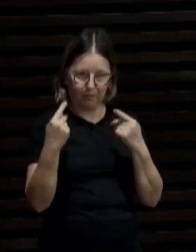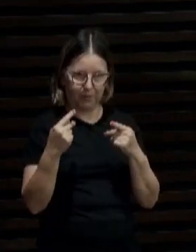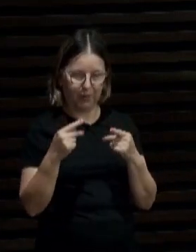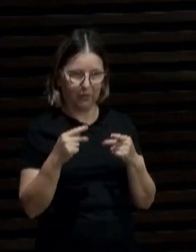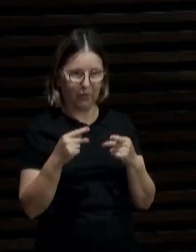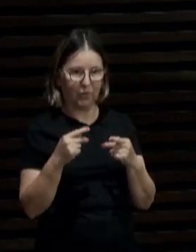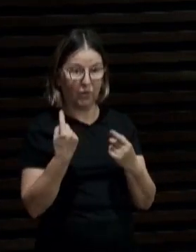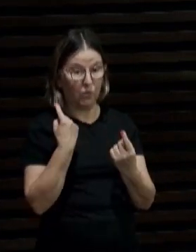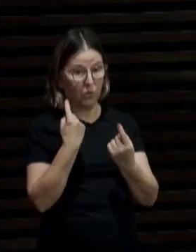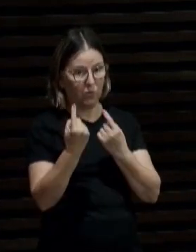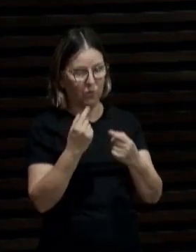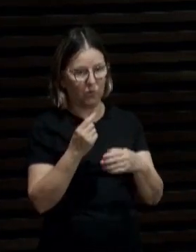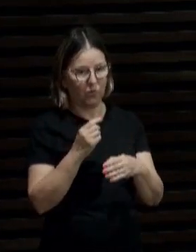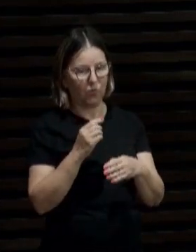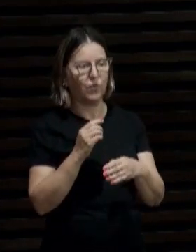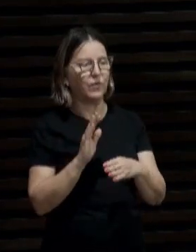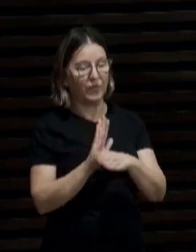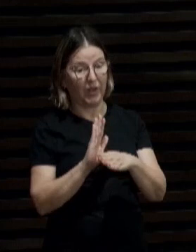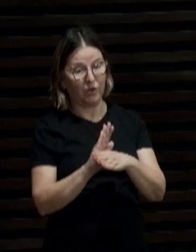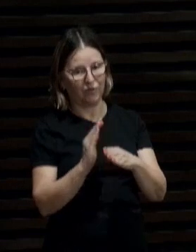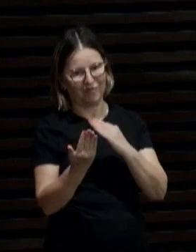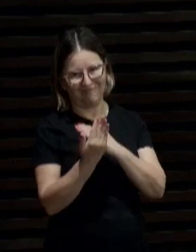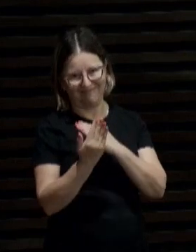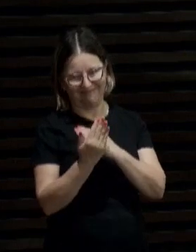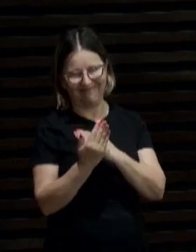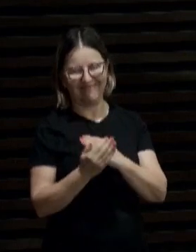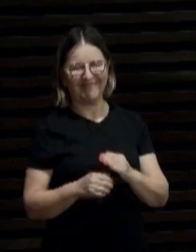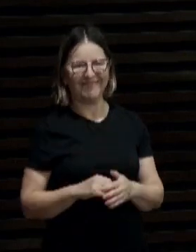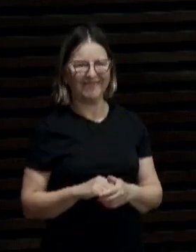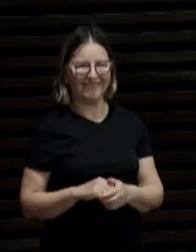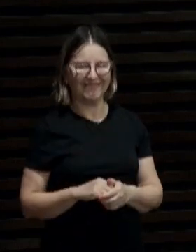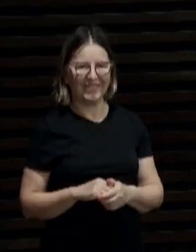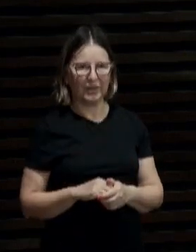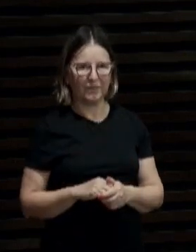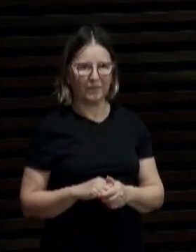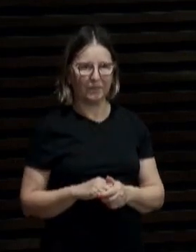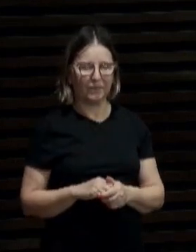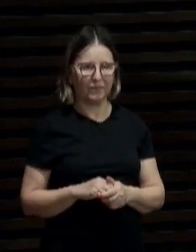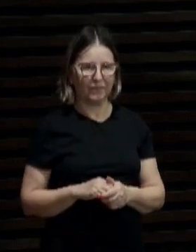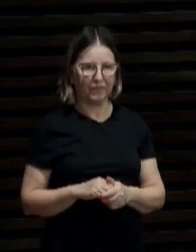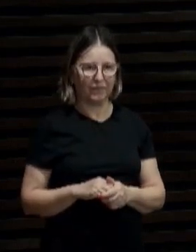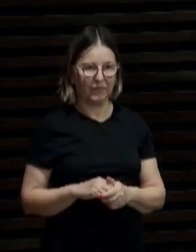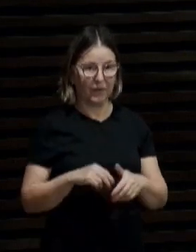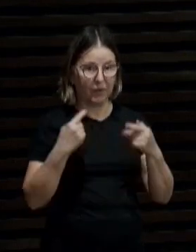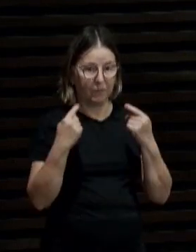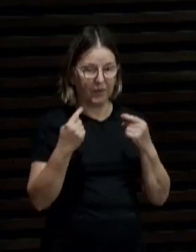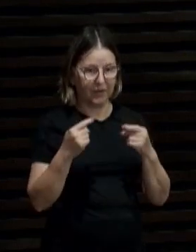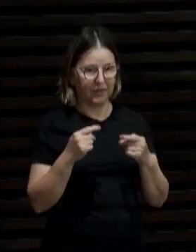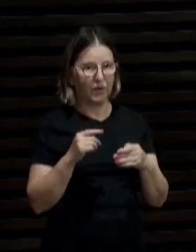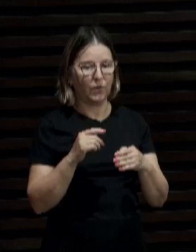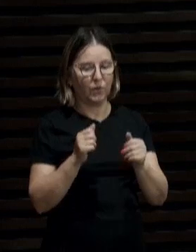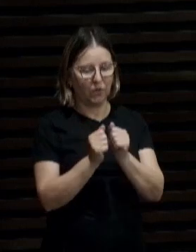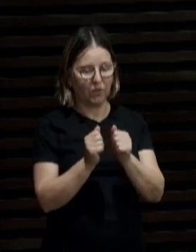desse púlpito, elas têm sido feitas a 16 mãos, o que é segurança para todos nós, não é? E esses irmãos,